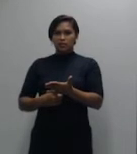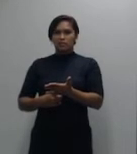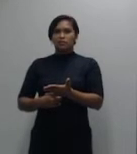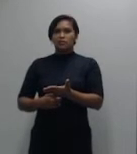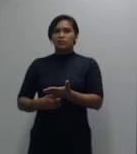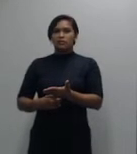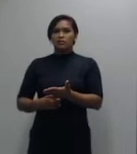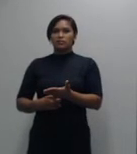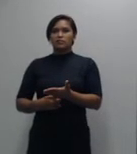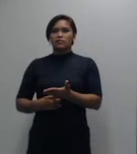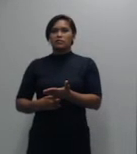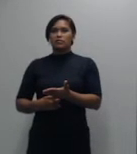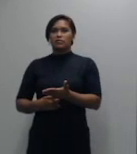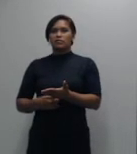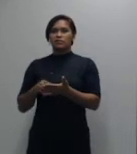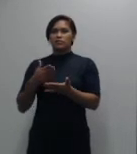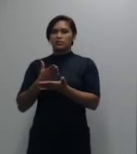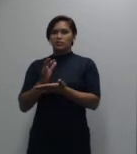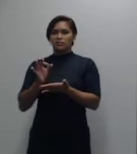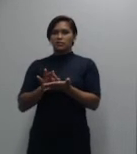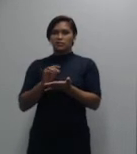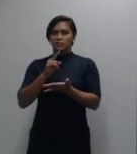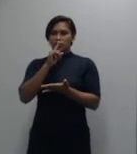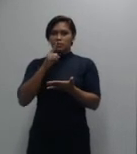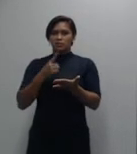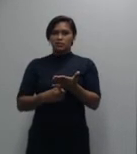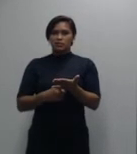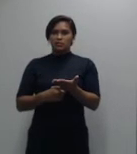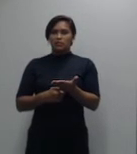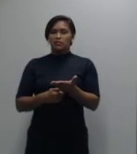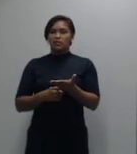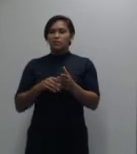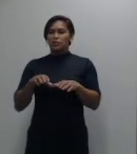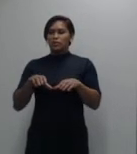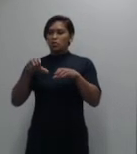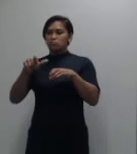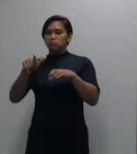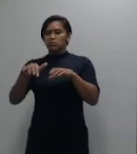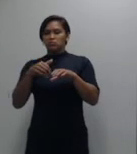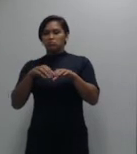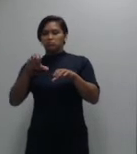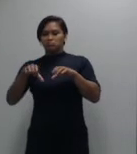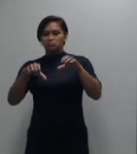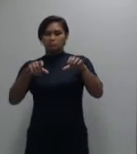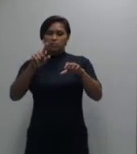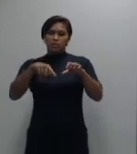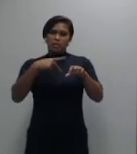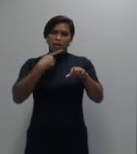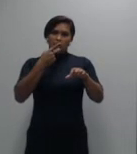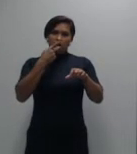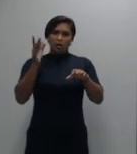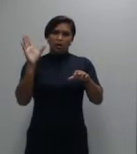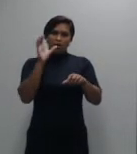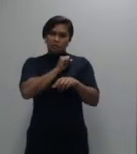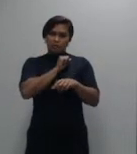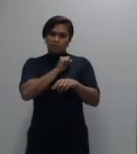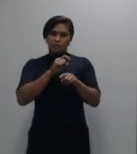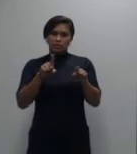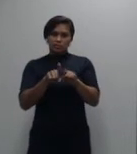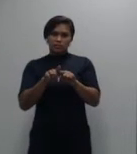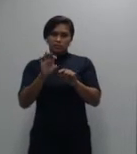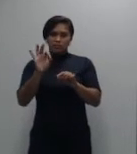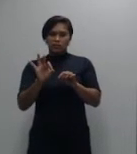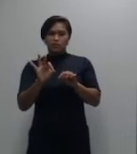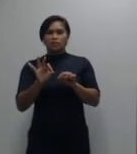o melhor de si dor nas Preciosidade de implemento de eficácia o